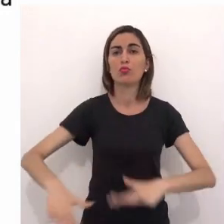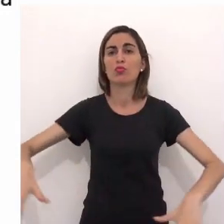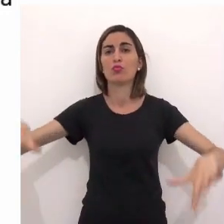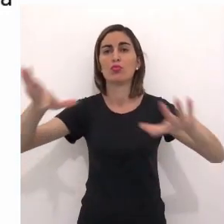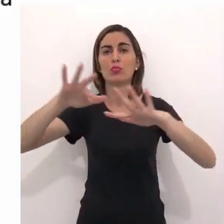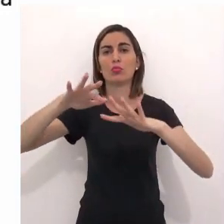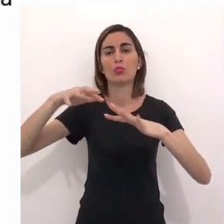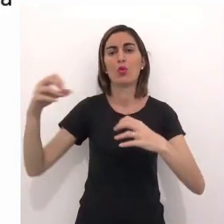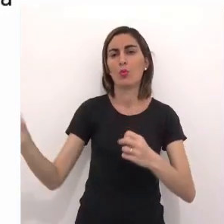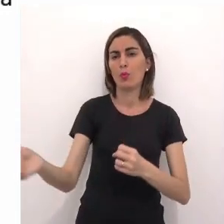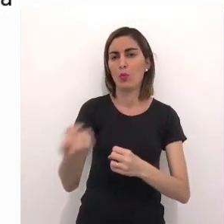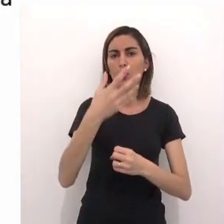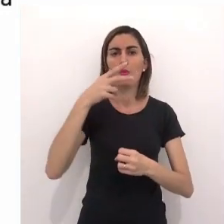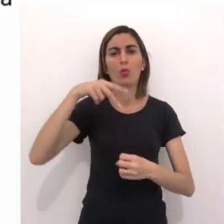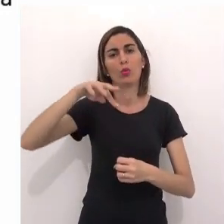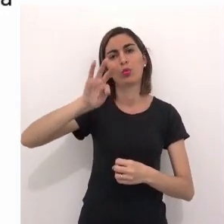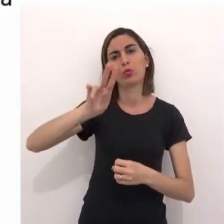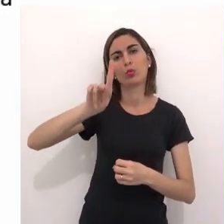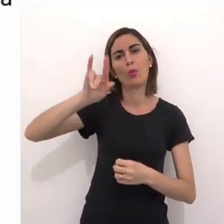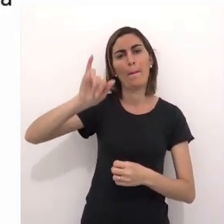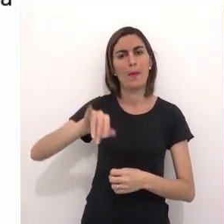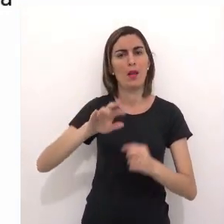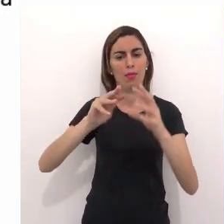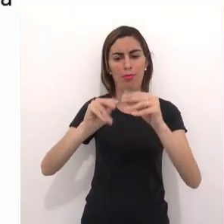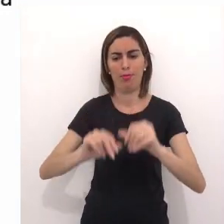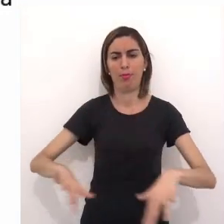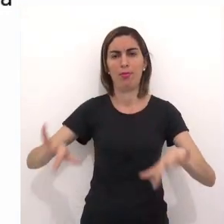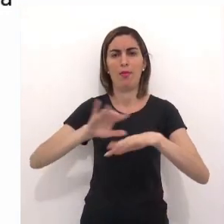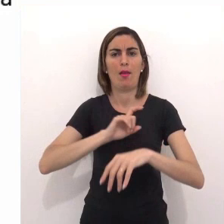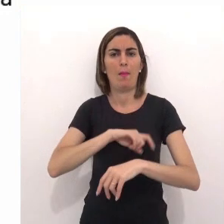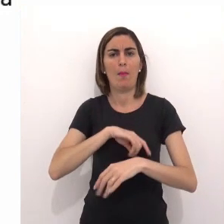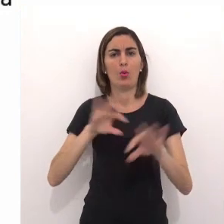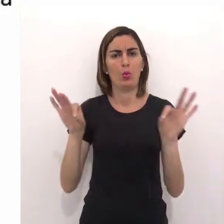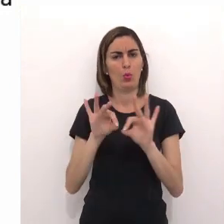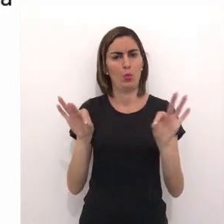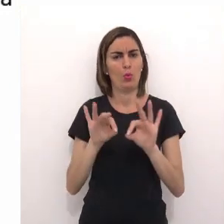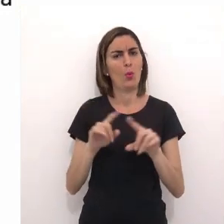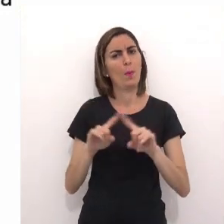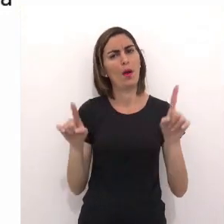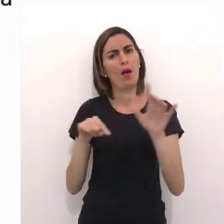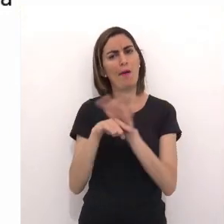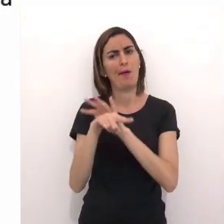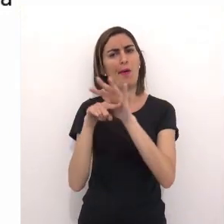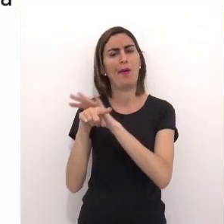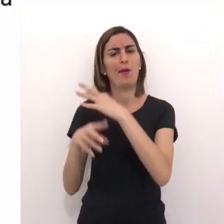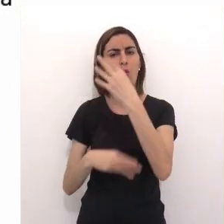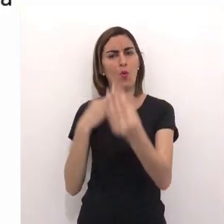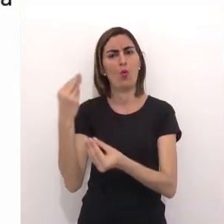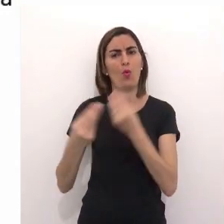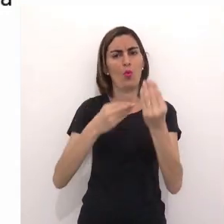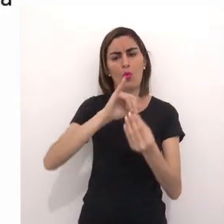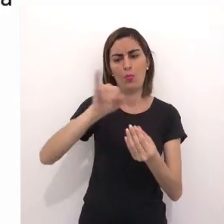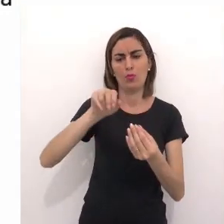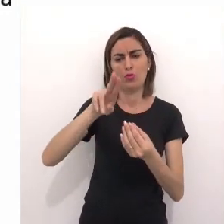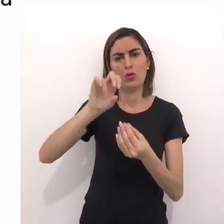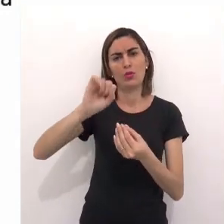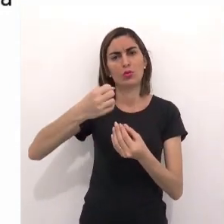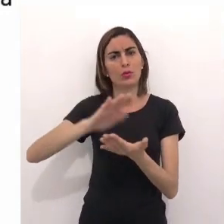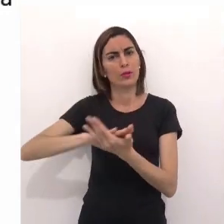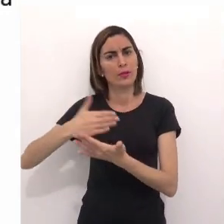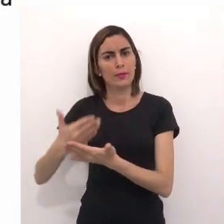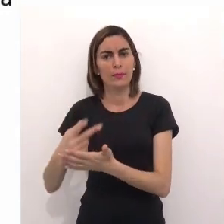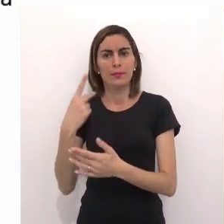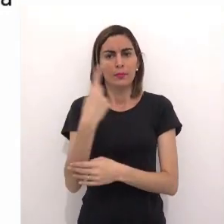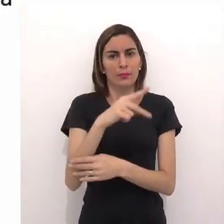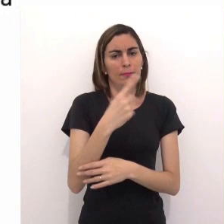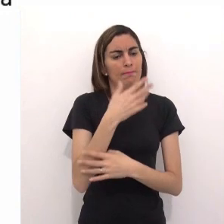tupi, a terra sem mal. Agora vamos analisar como os jesuítas interpretaram isso.